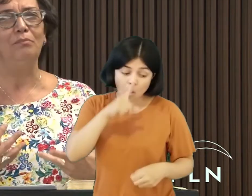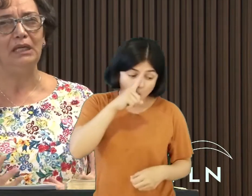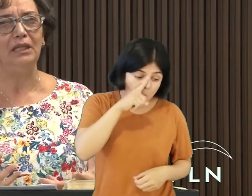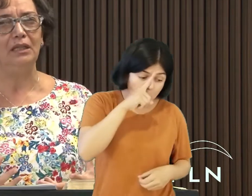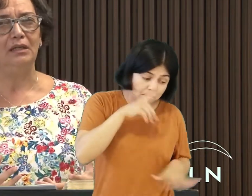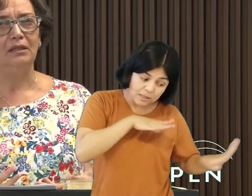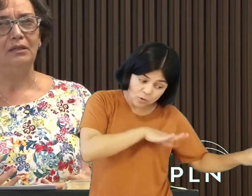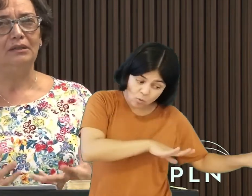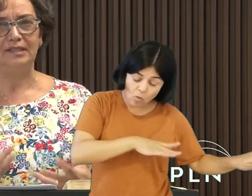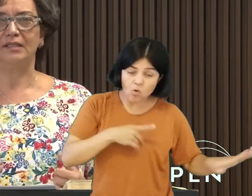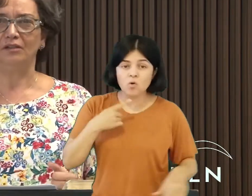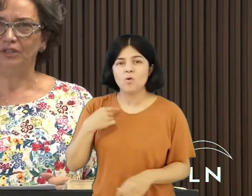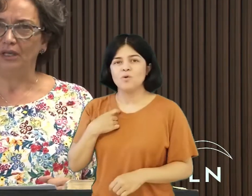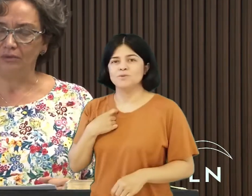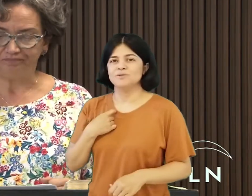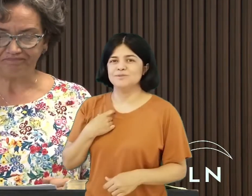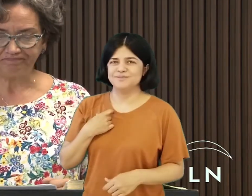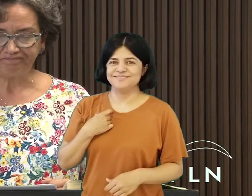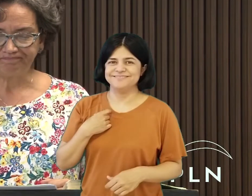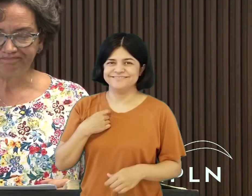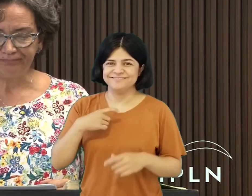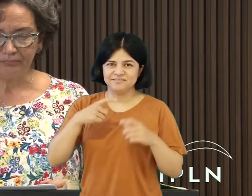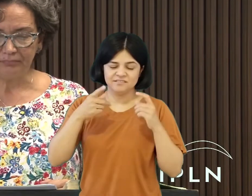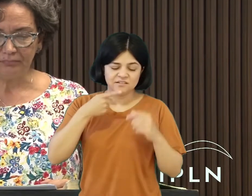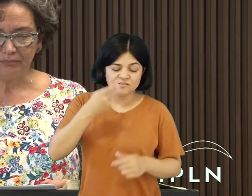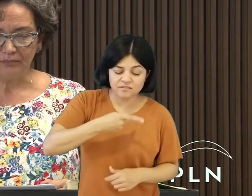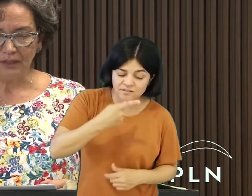da comida da escravidão.